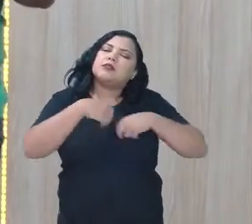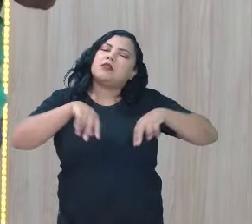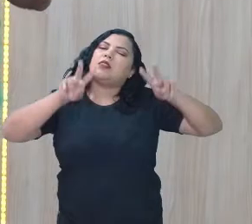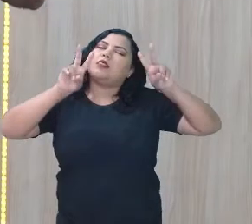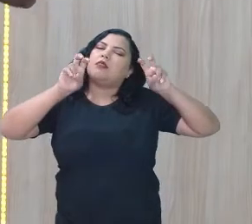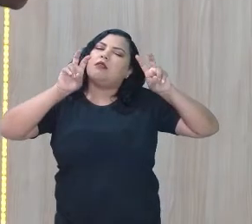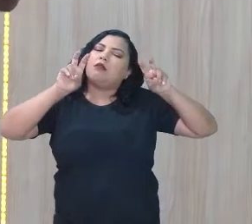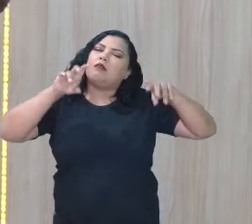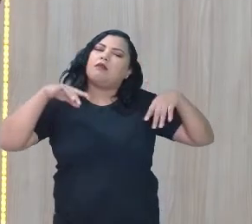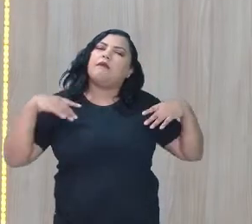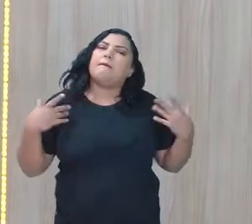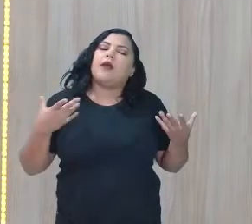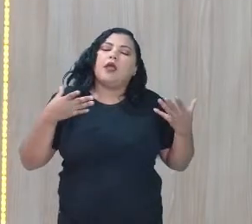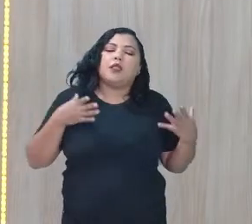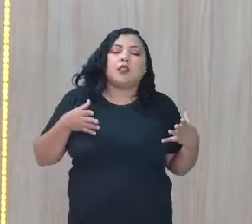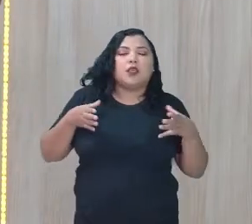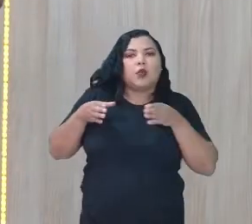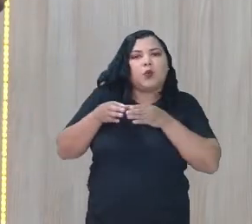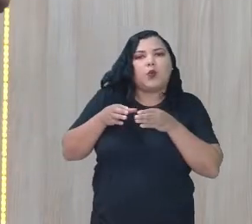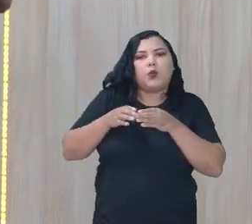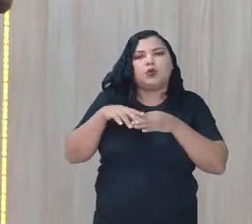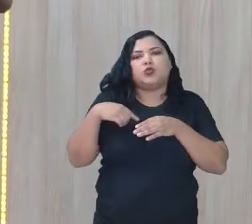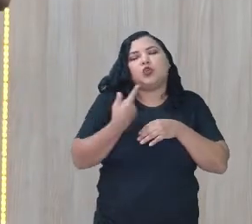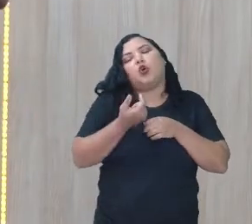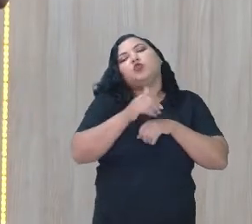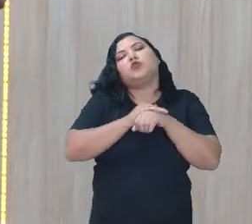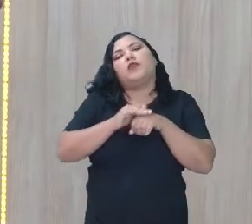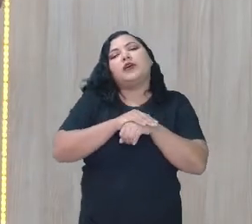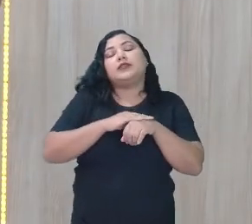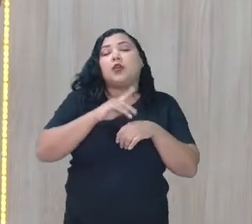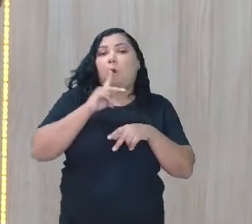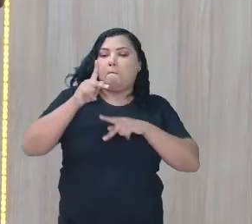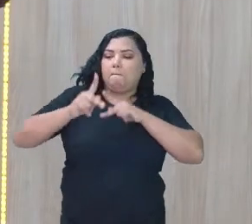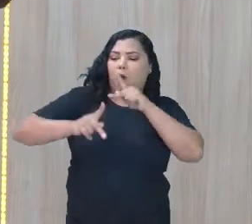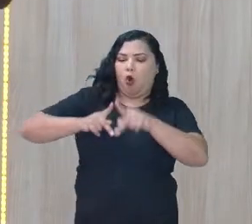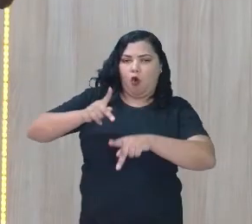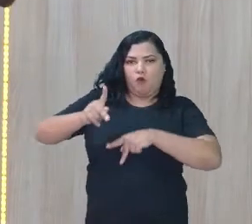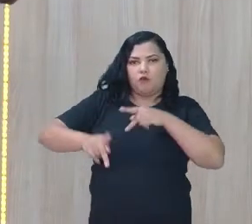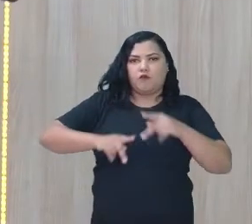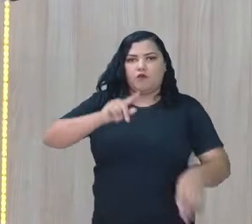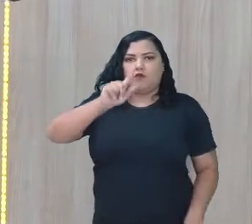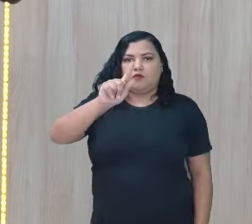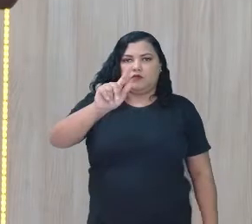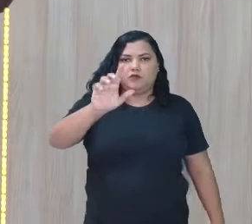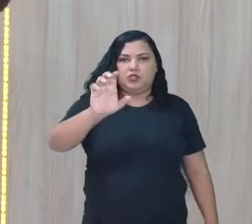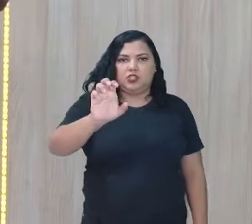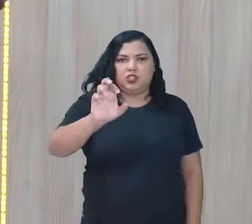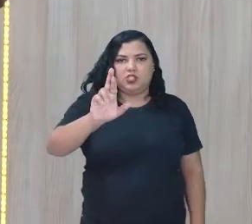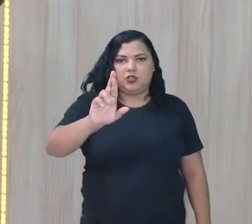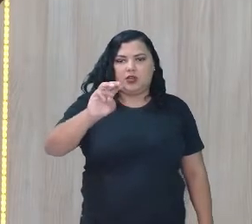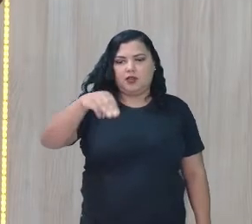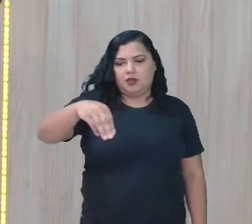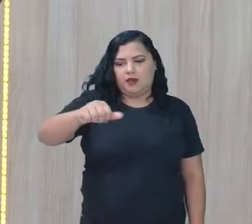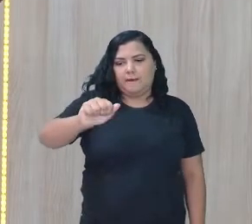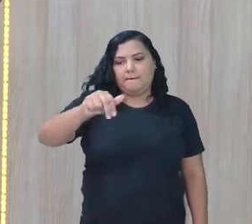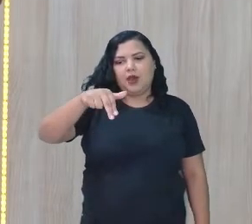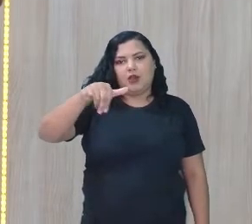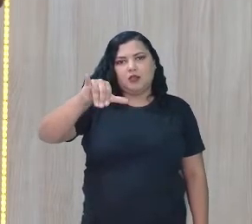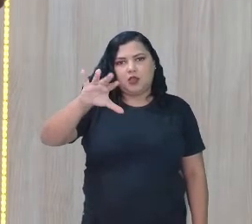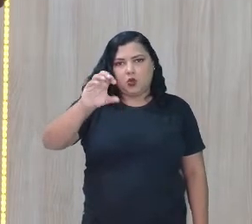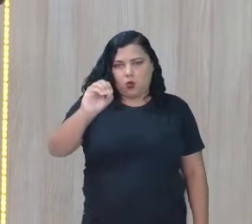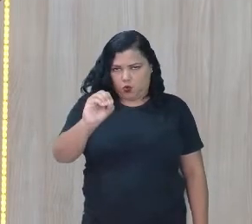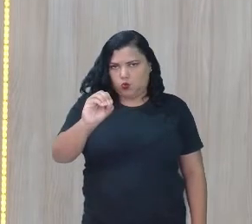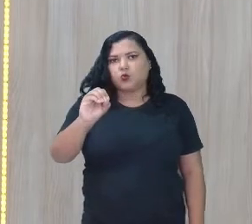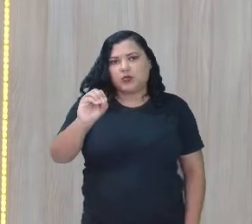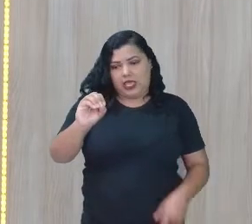sobre um determinado grupo, né, que a gente chama de povos germânicos, né, que eles vão entrar em contato com os